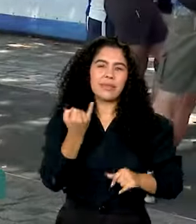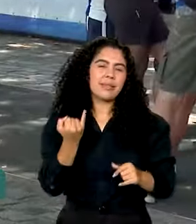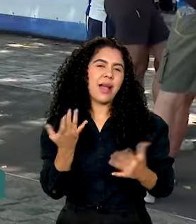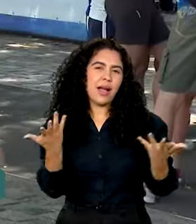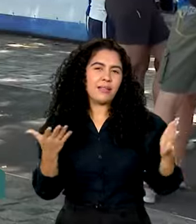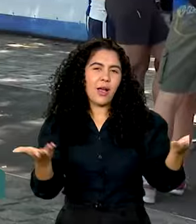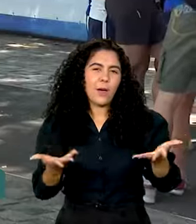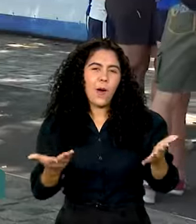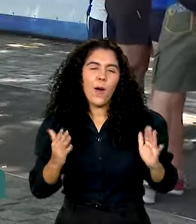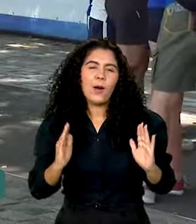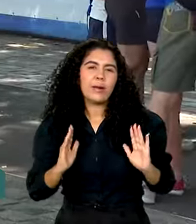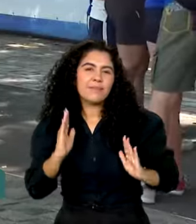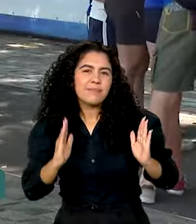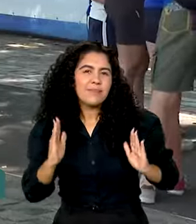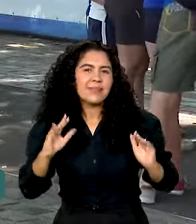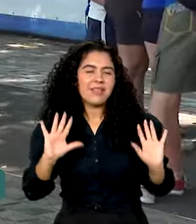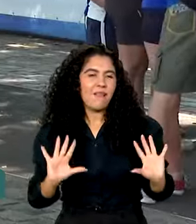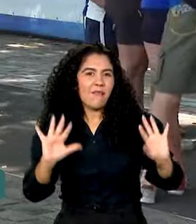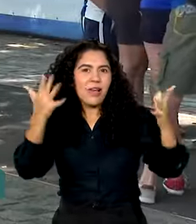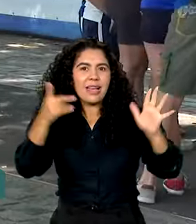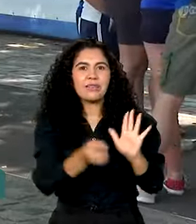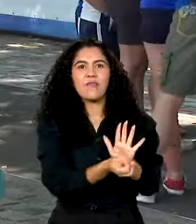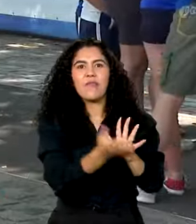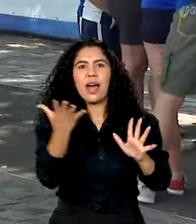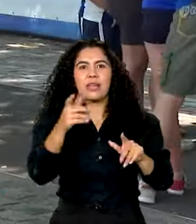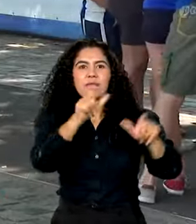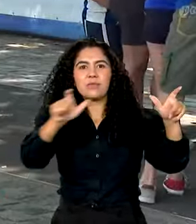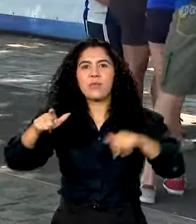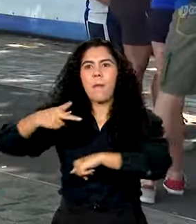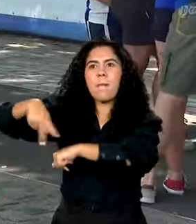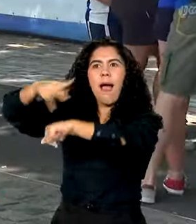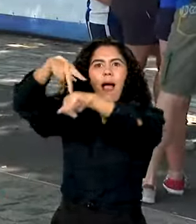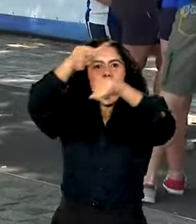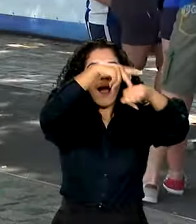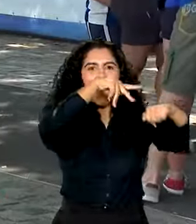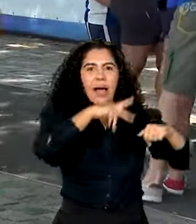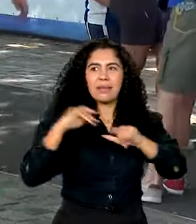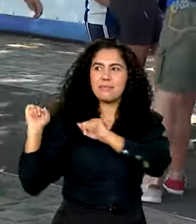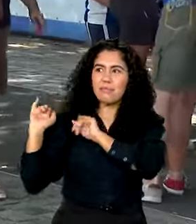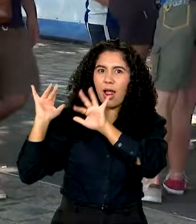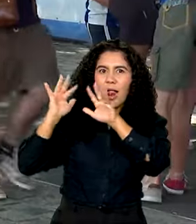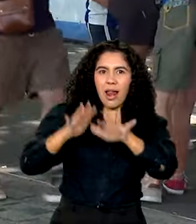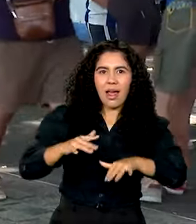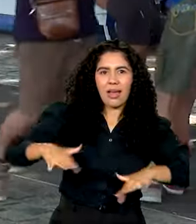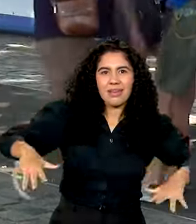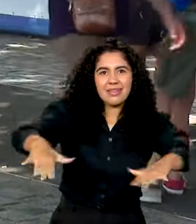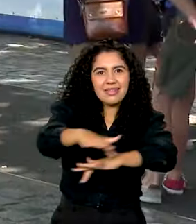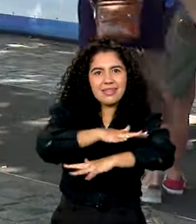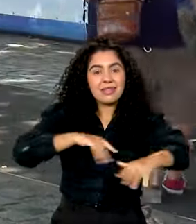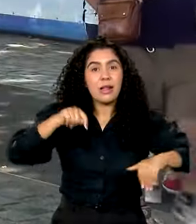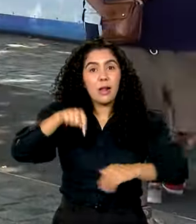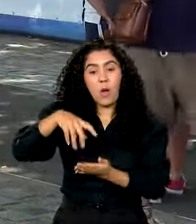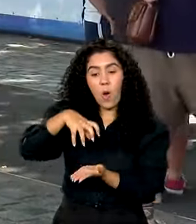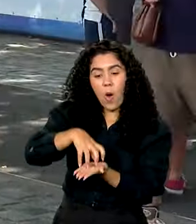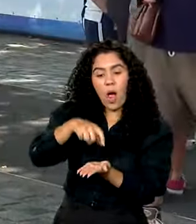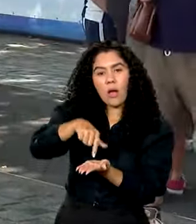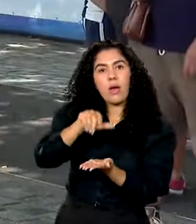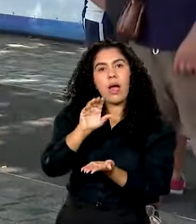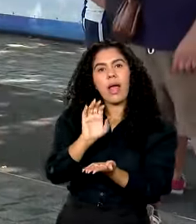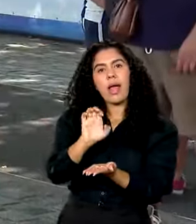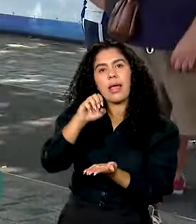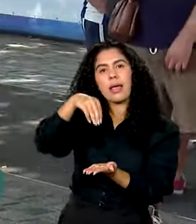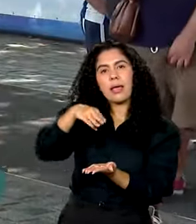festa, pessoas de vários países passando por aqui no Parque de La Villette, a Embratur lançou uma campanha